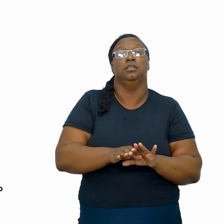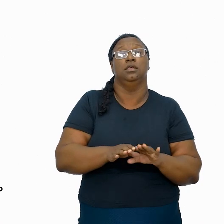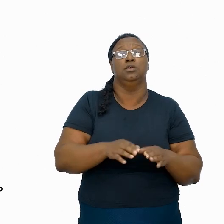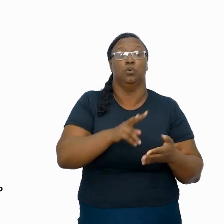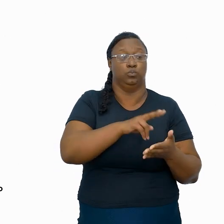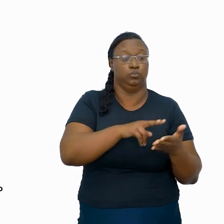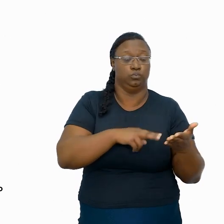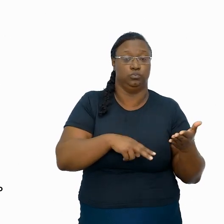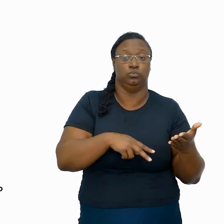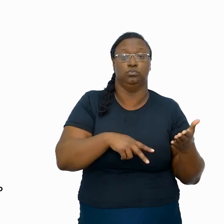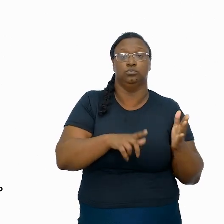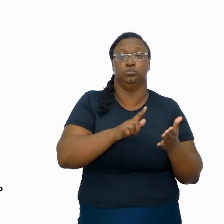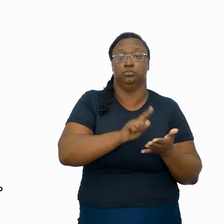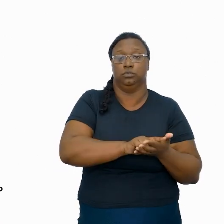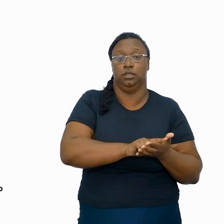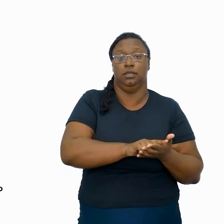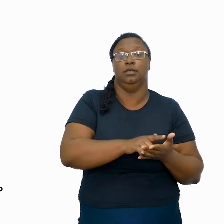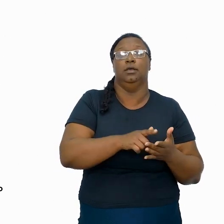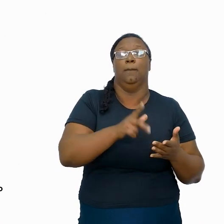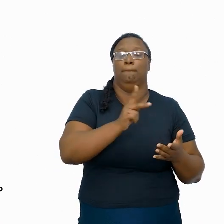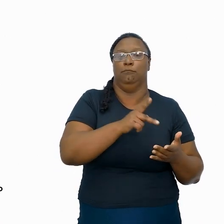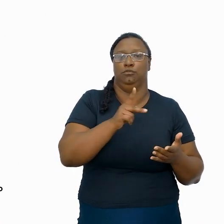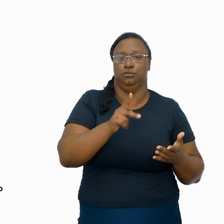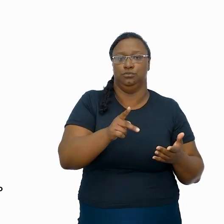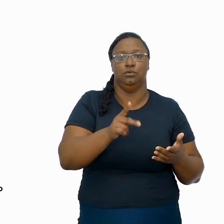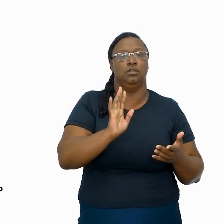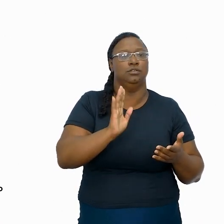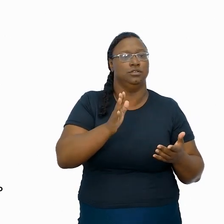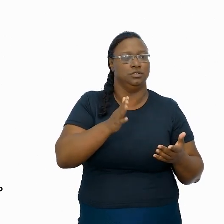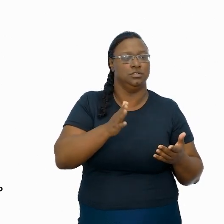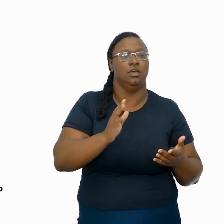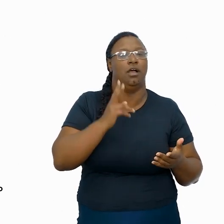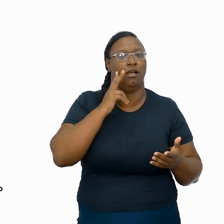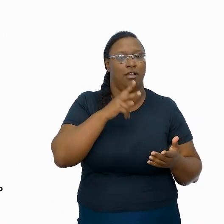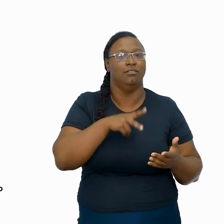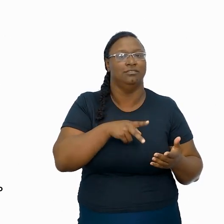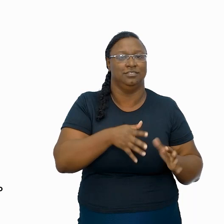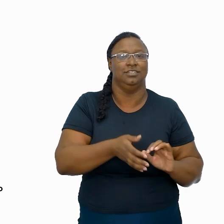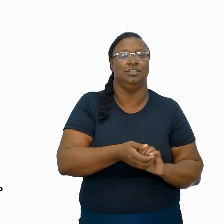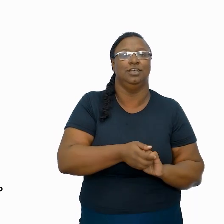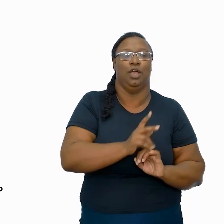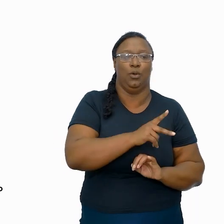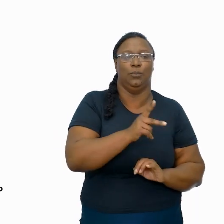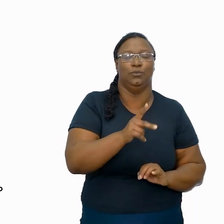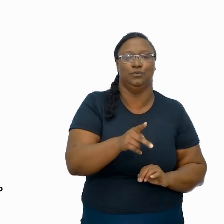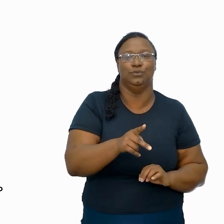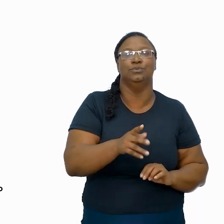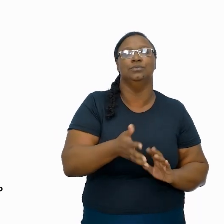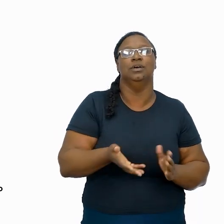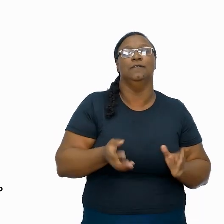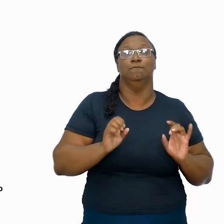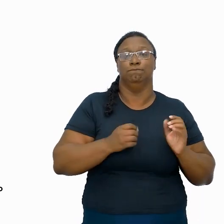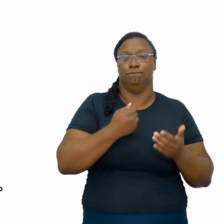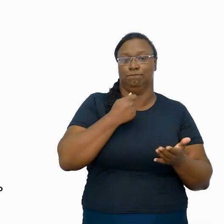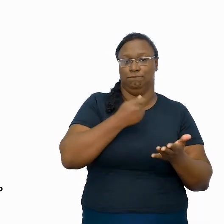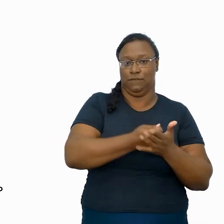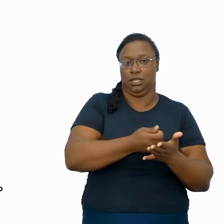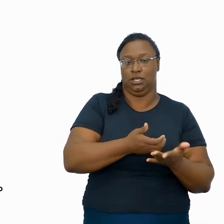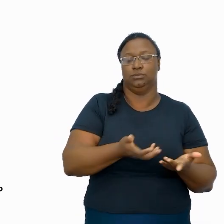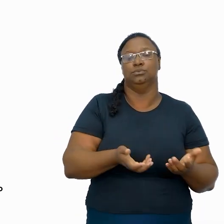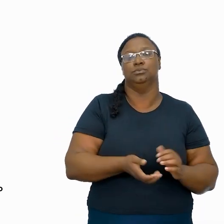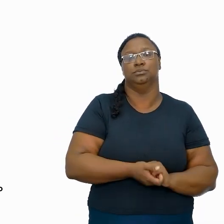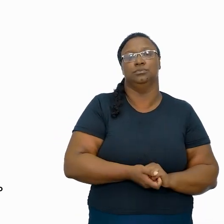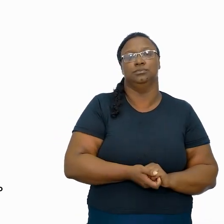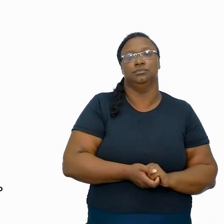professores, algumas escolas que eu passei, eu já vi esses livros do professor, esses são vendidos, e